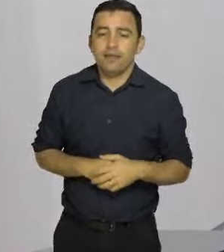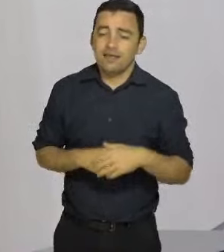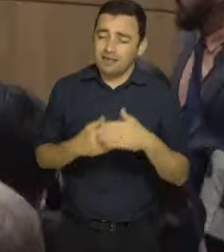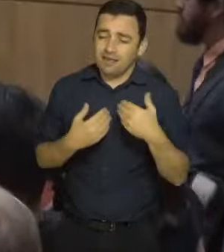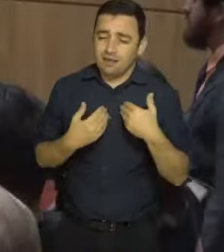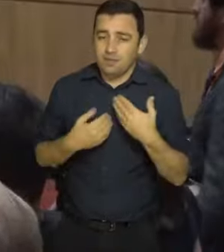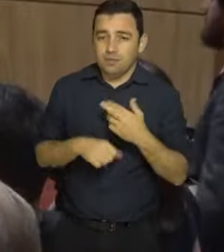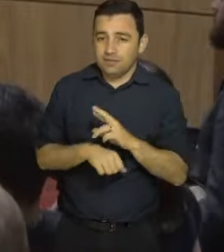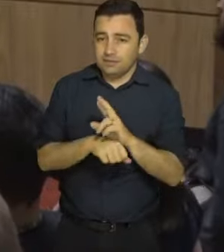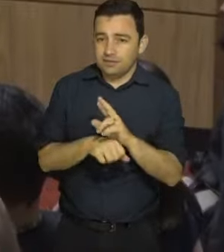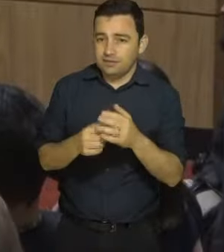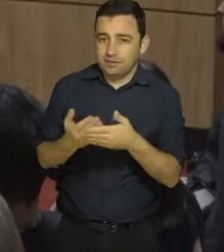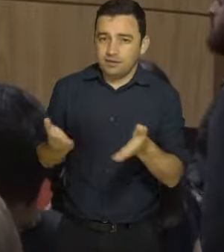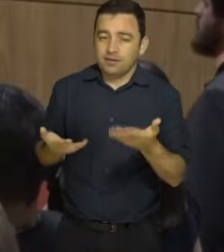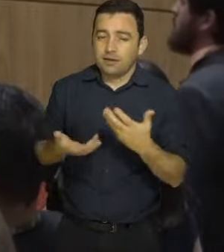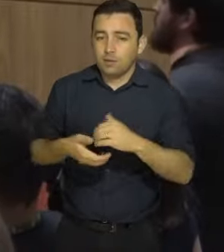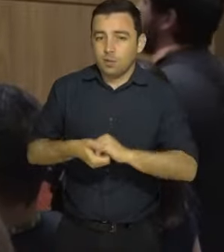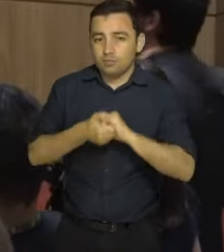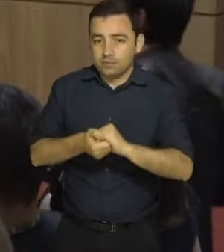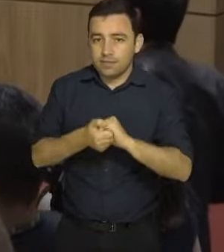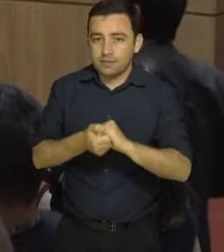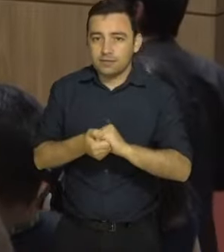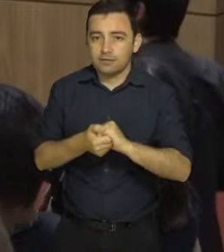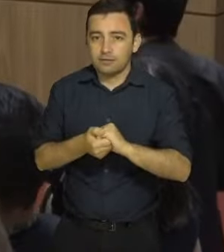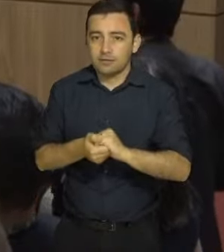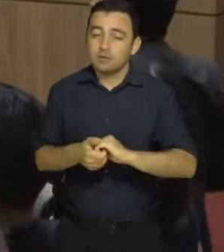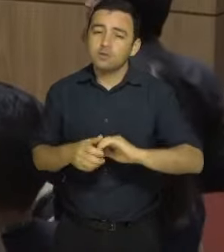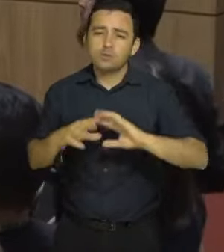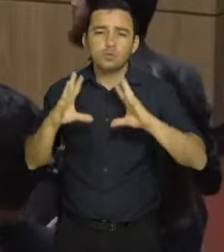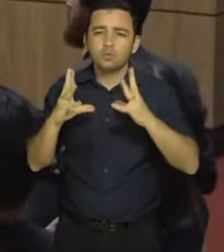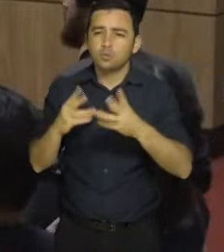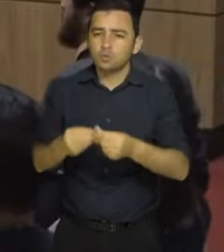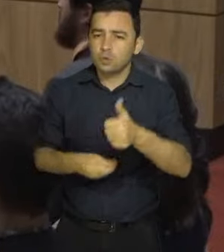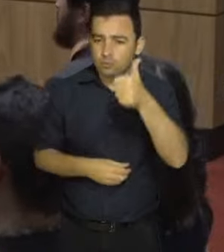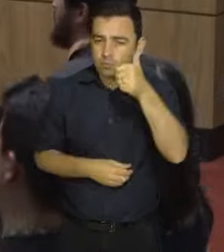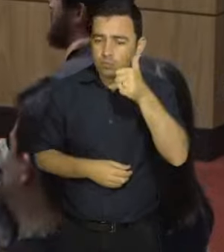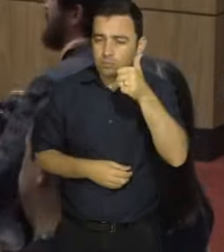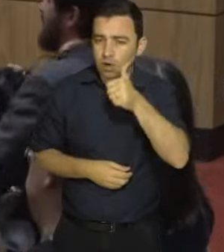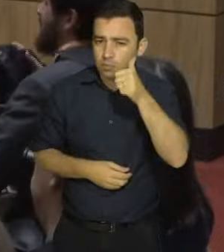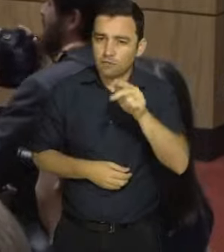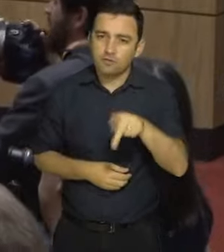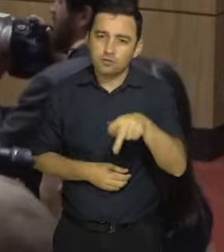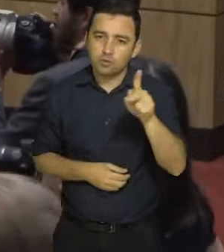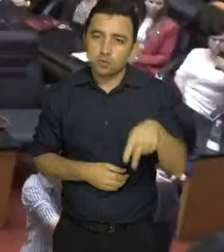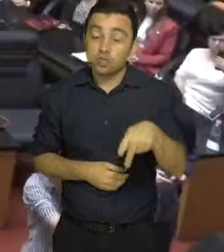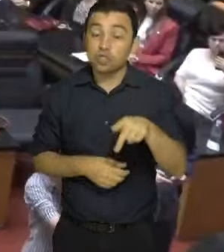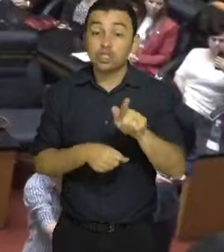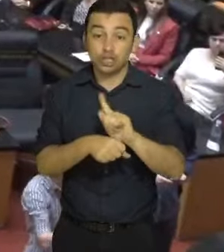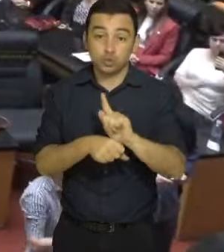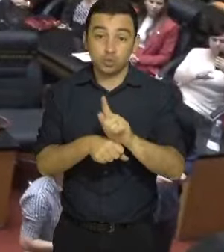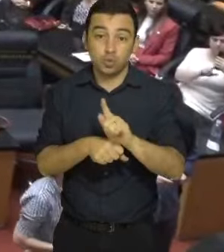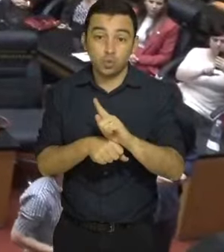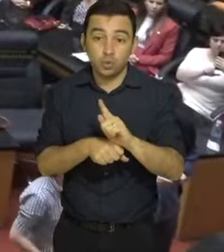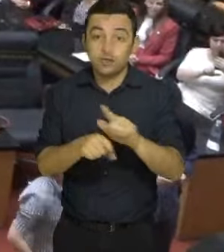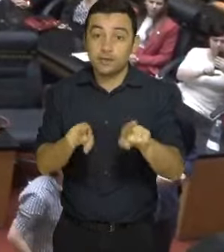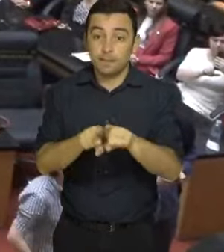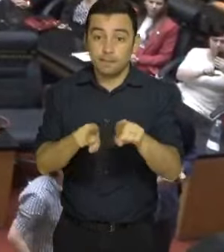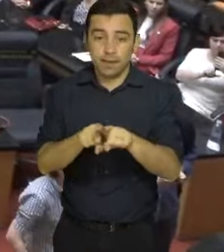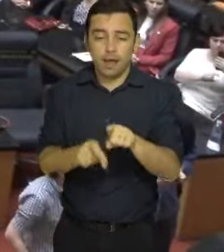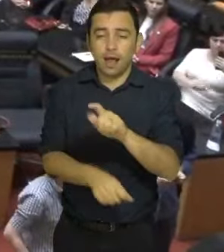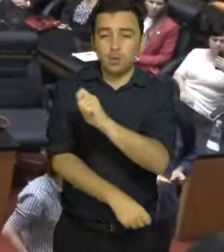eu quero cumprimentar todas as professoras, todos os gestores, todos os